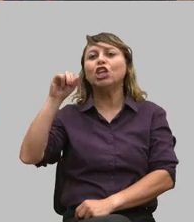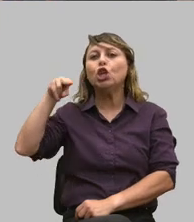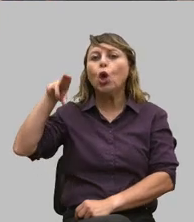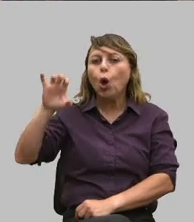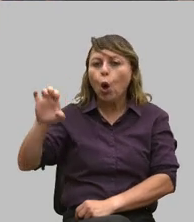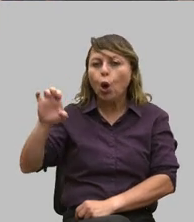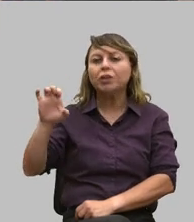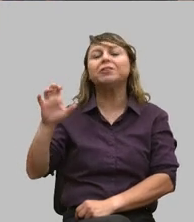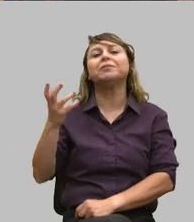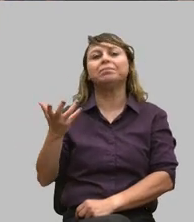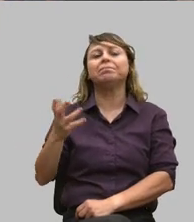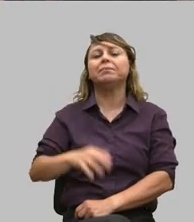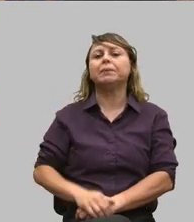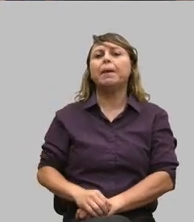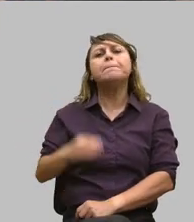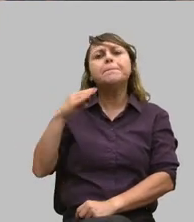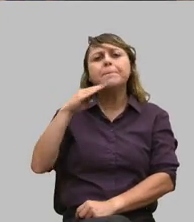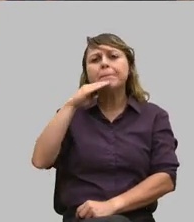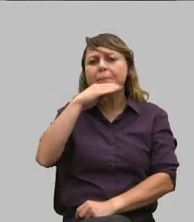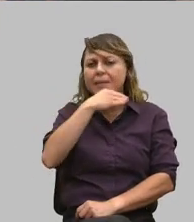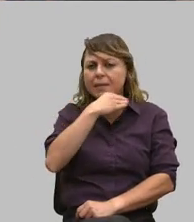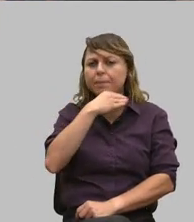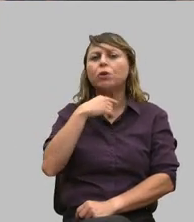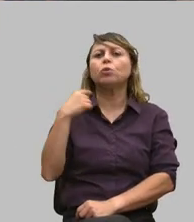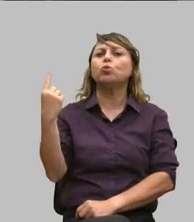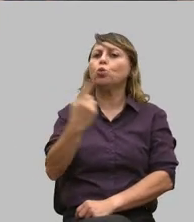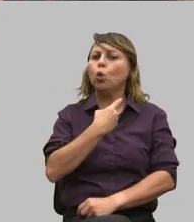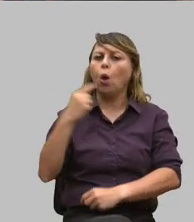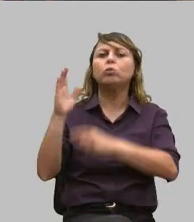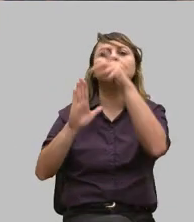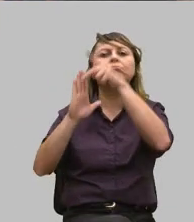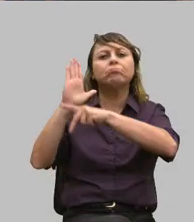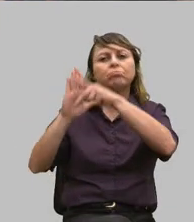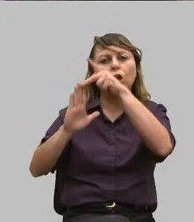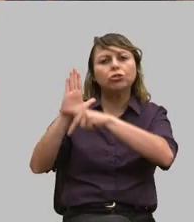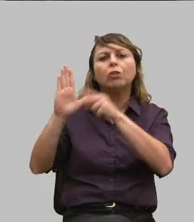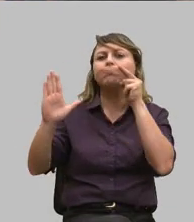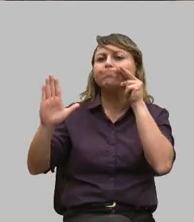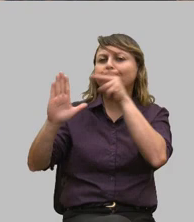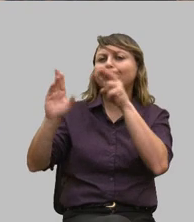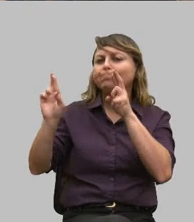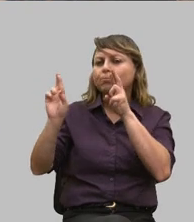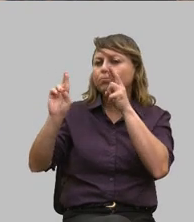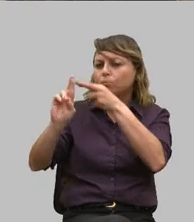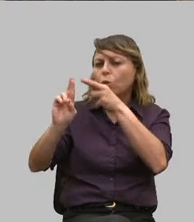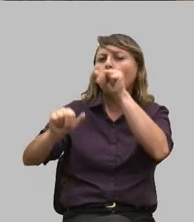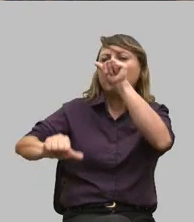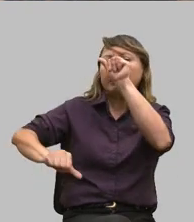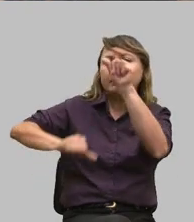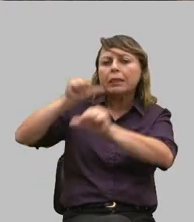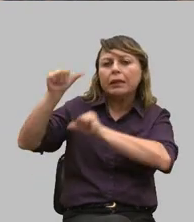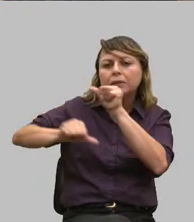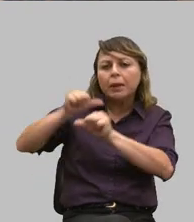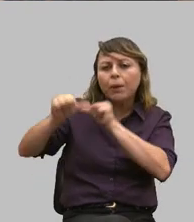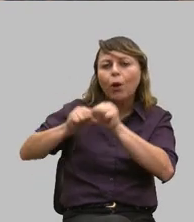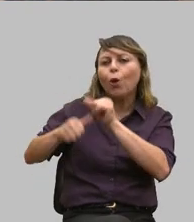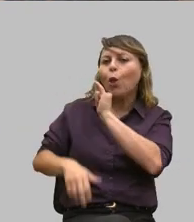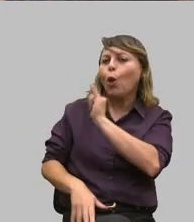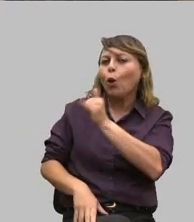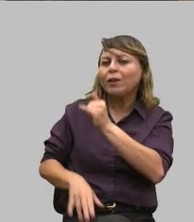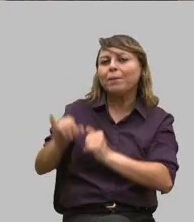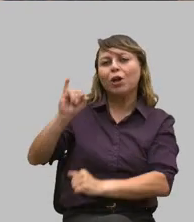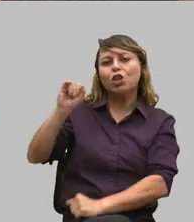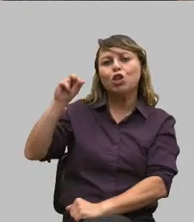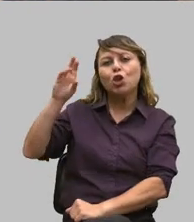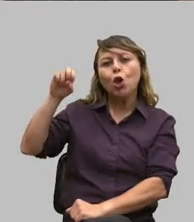viram eh neste nosso projeto uma um projeto de grande transformação né eu lembro que quando eu contei para I ficou muito